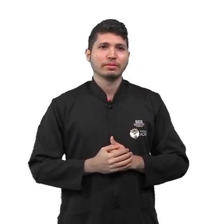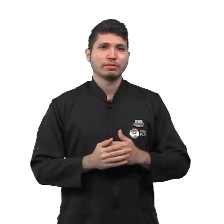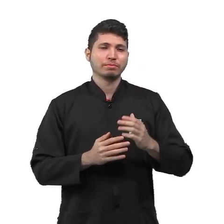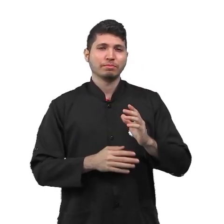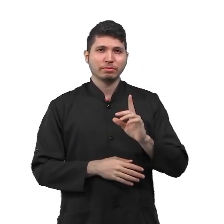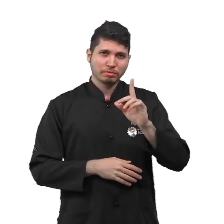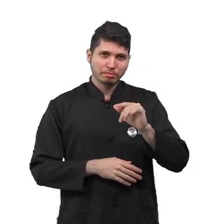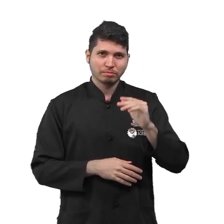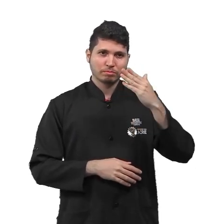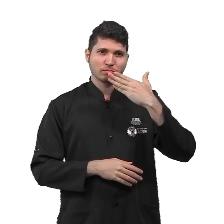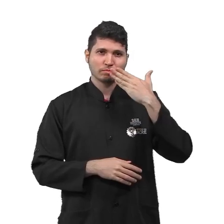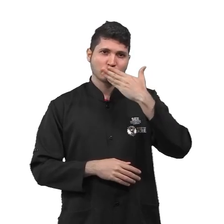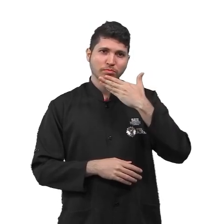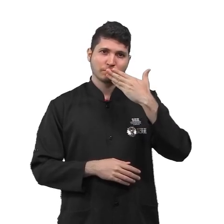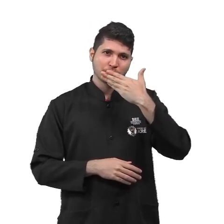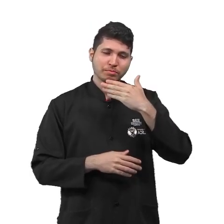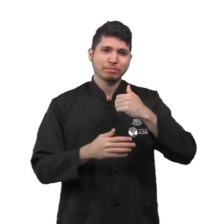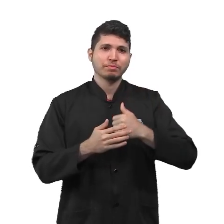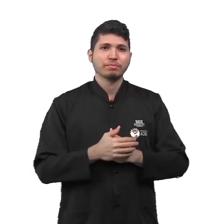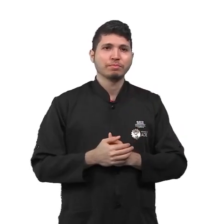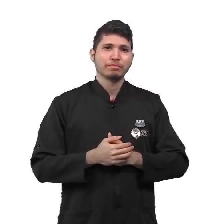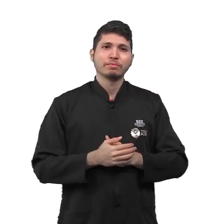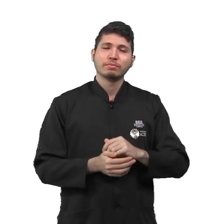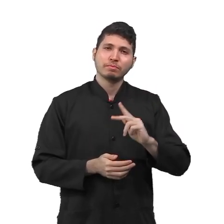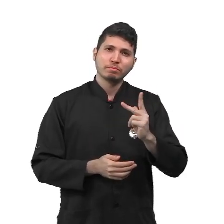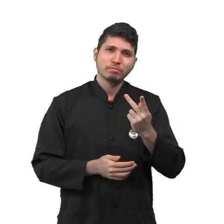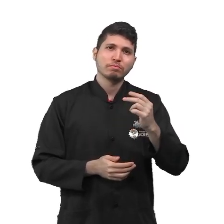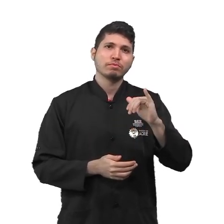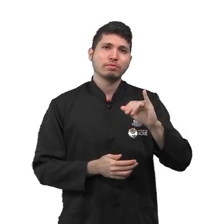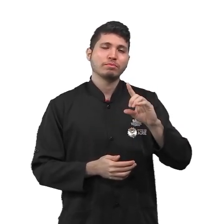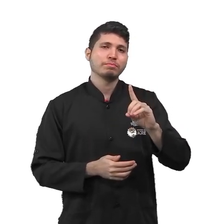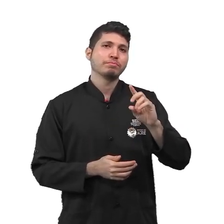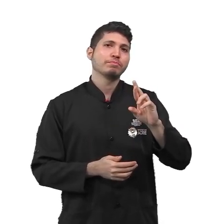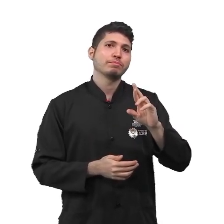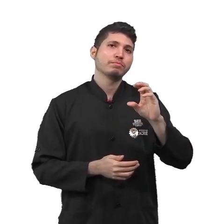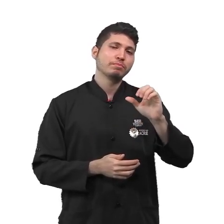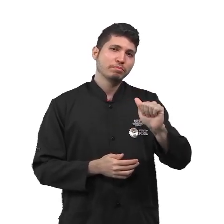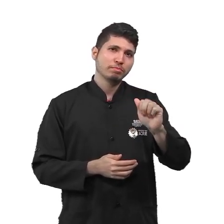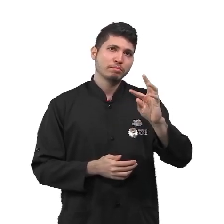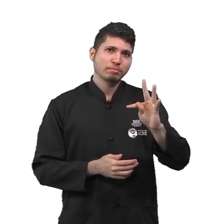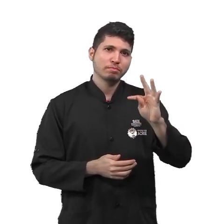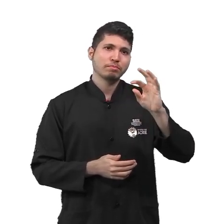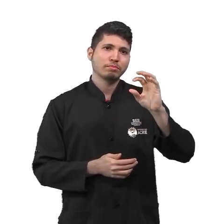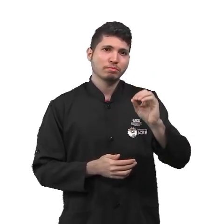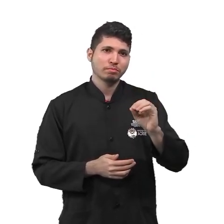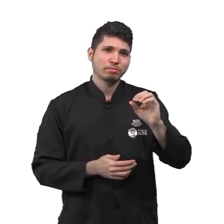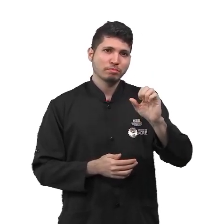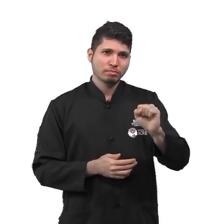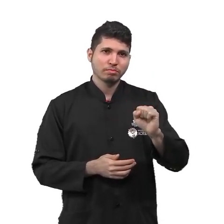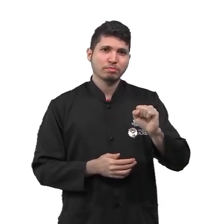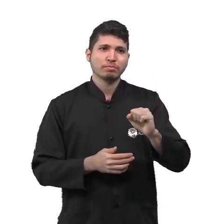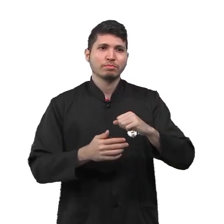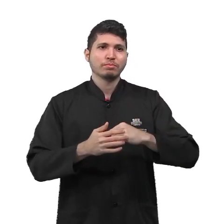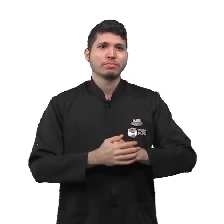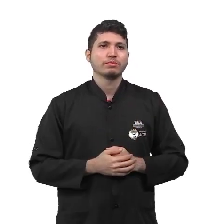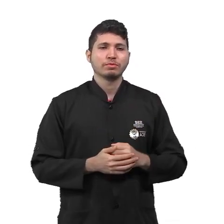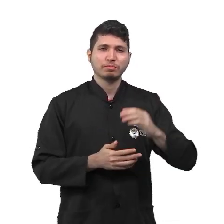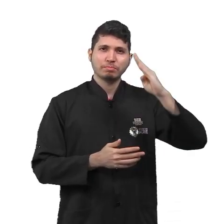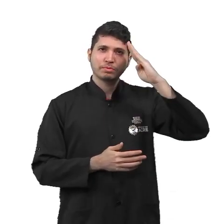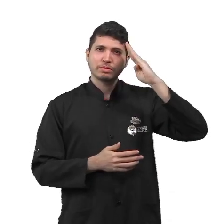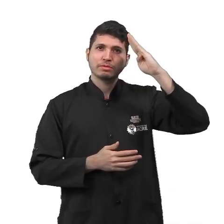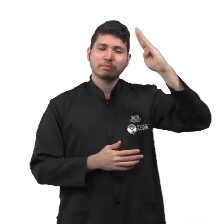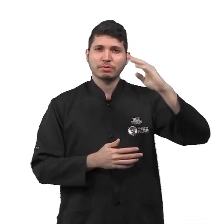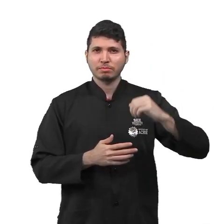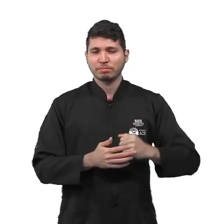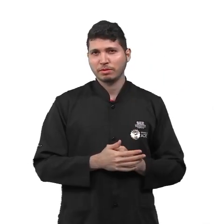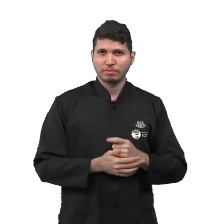hidratos de carbono. E os carboidratos, eles são o quê? São as principais fontes de energia ali para os